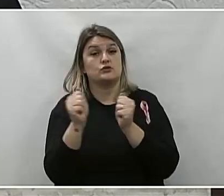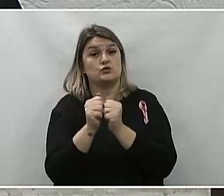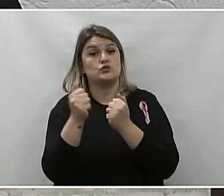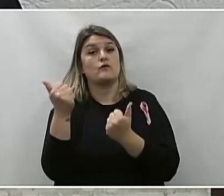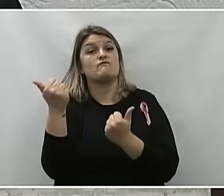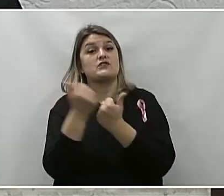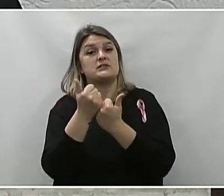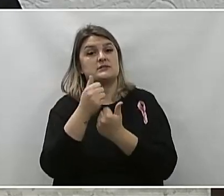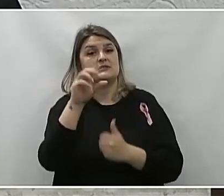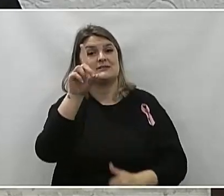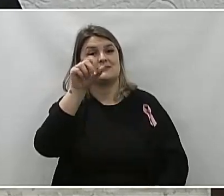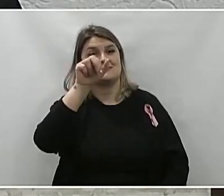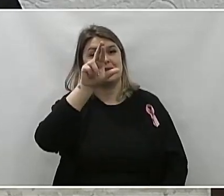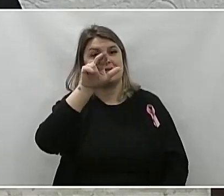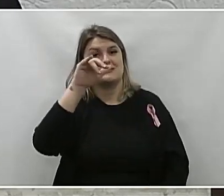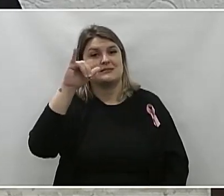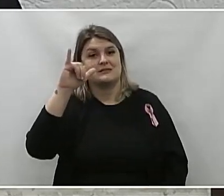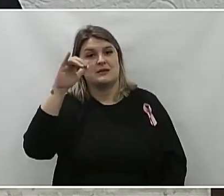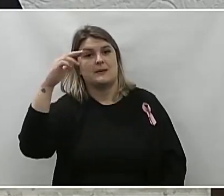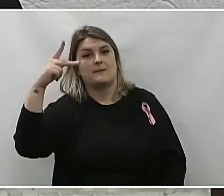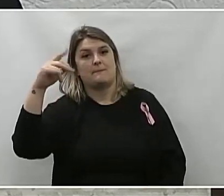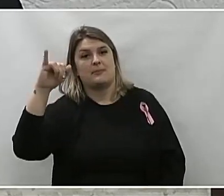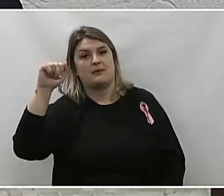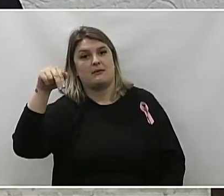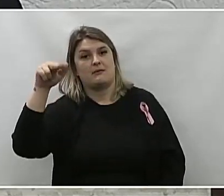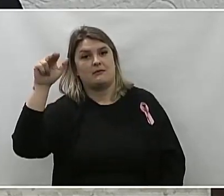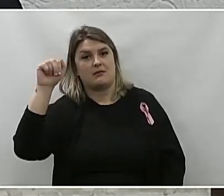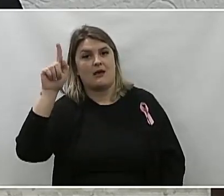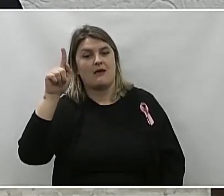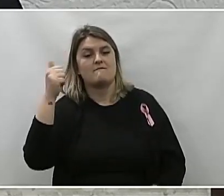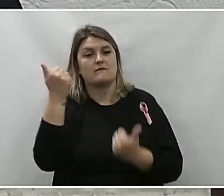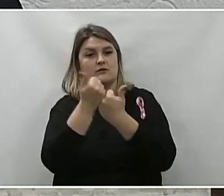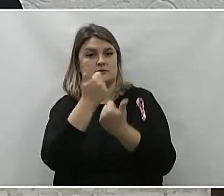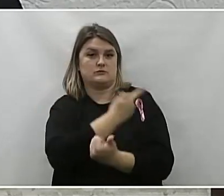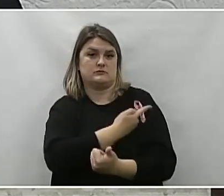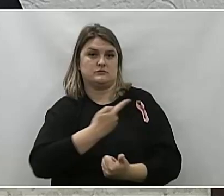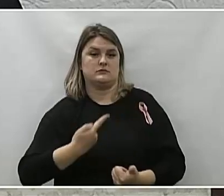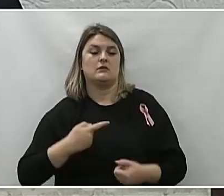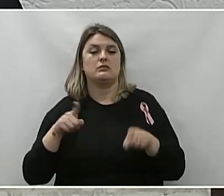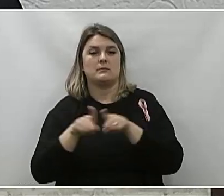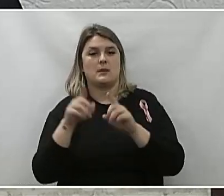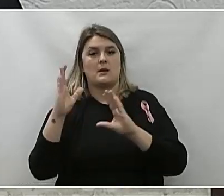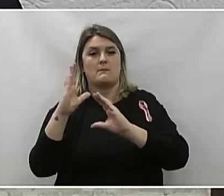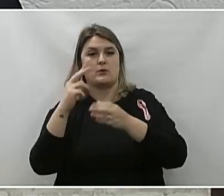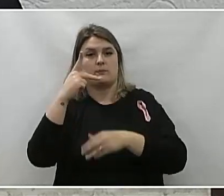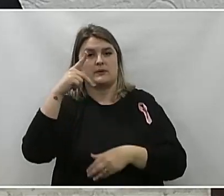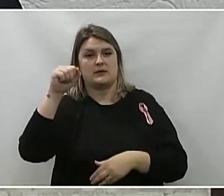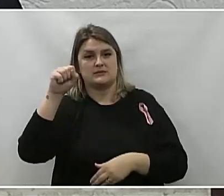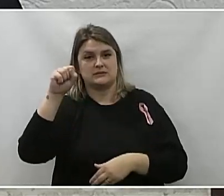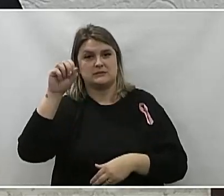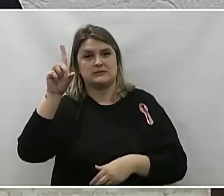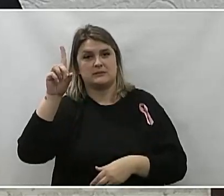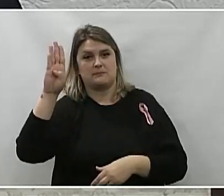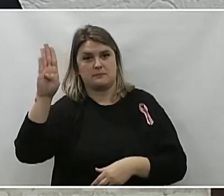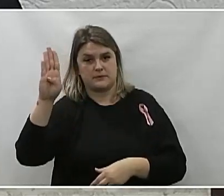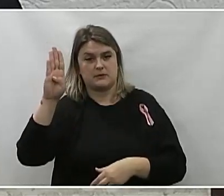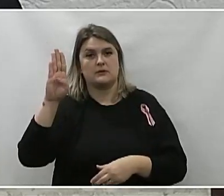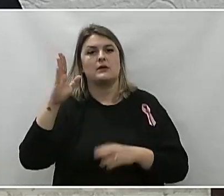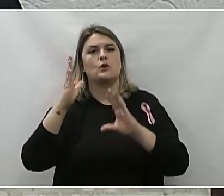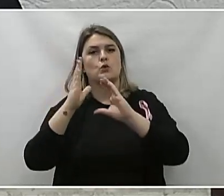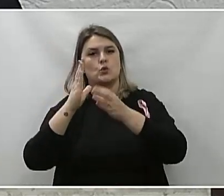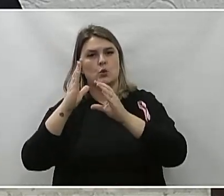PSD como vice-governador contou com PSD republicanos MDB solidariedade